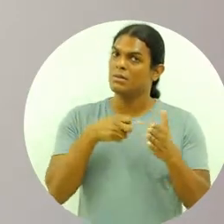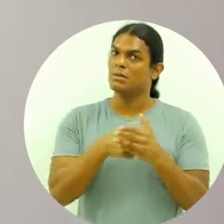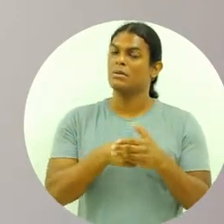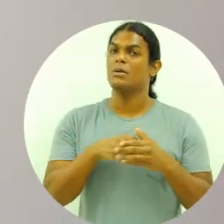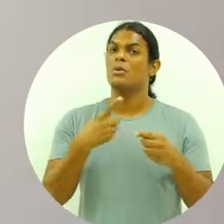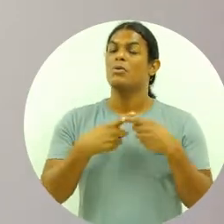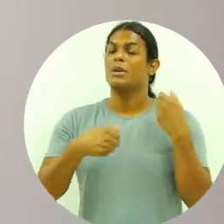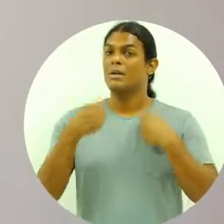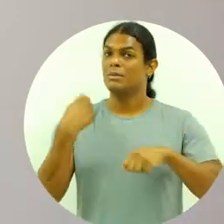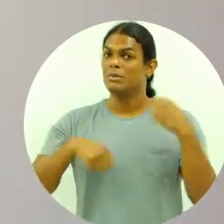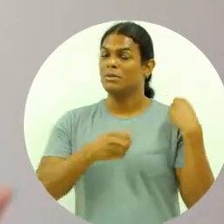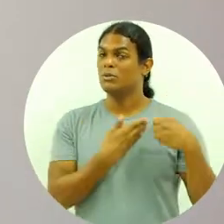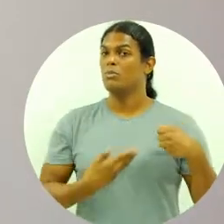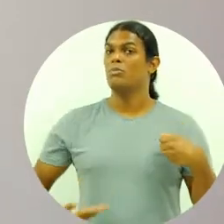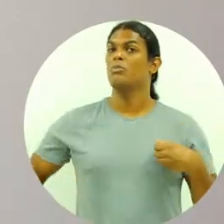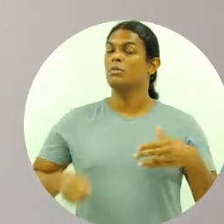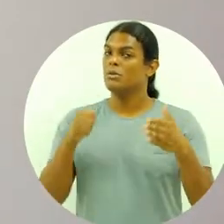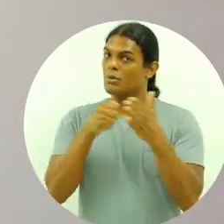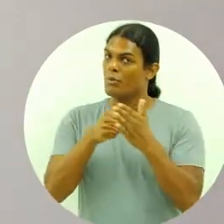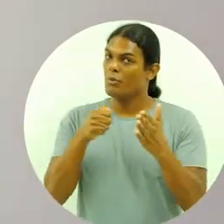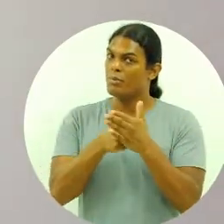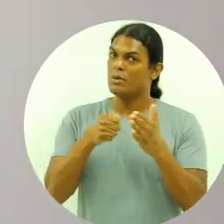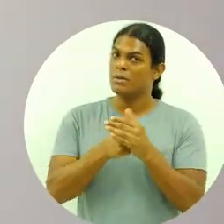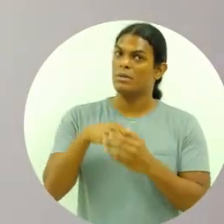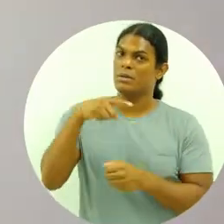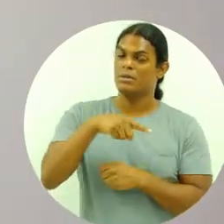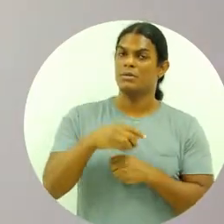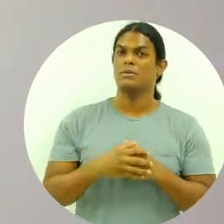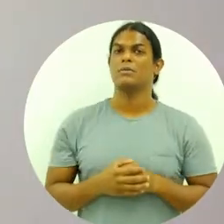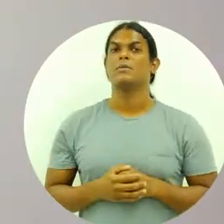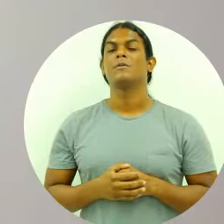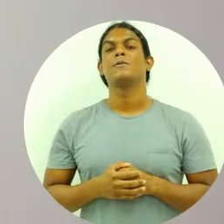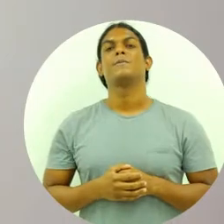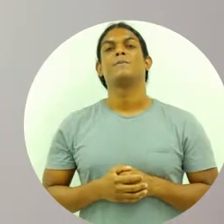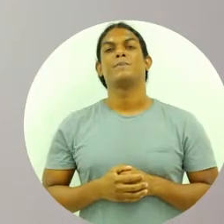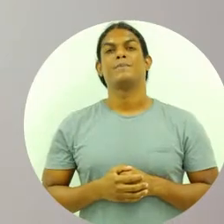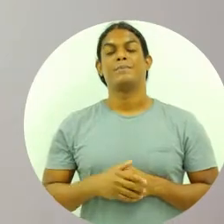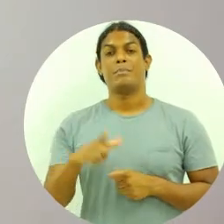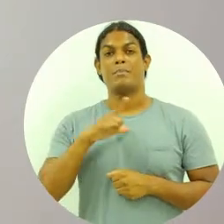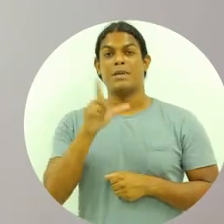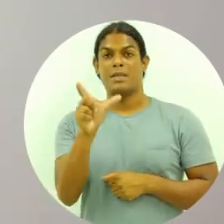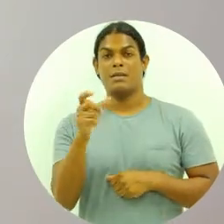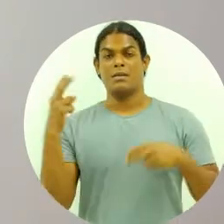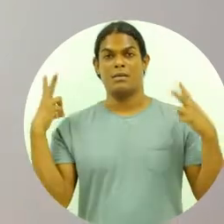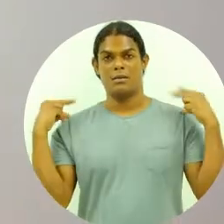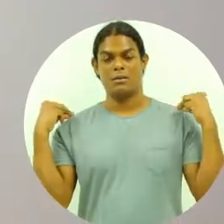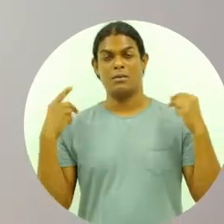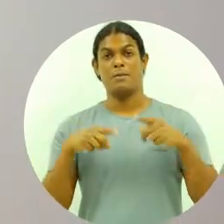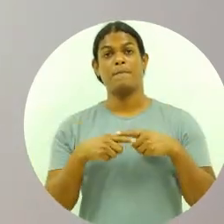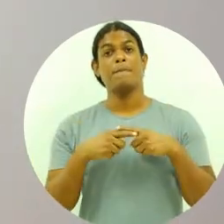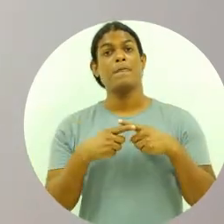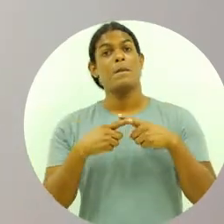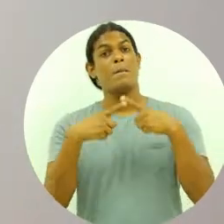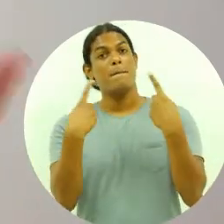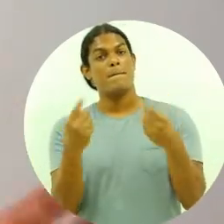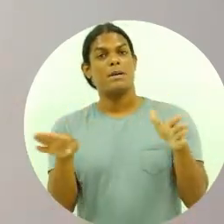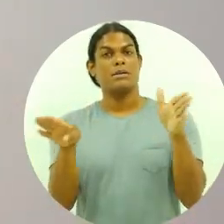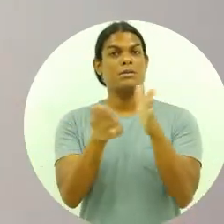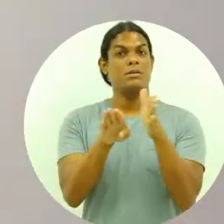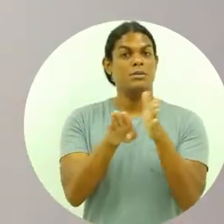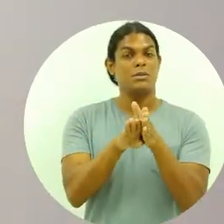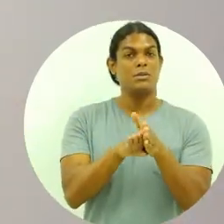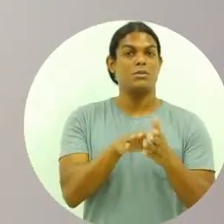administração vai impor para conceder-lhe aquela carteira nacional de habilitação. Aí chega o deputado